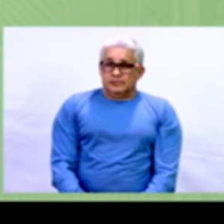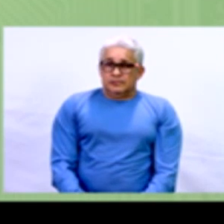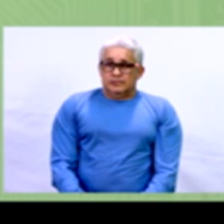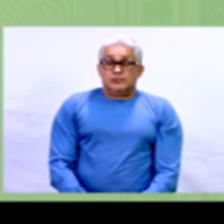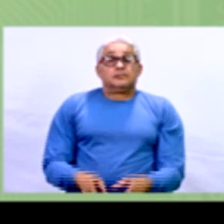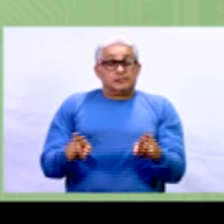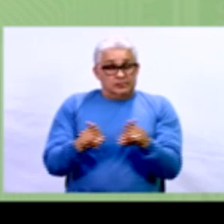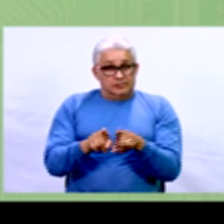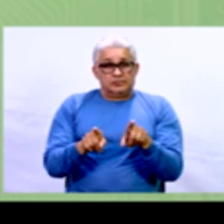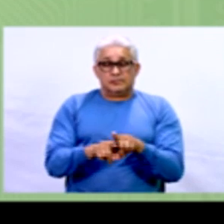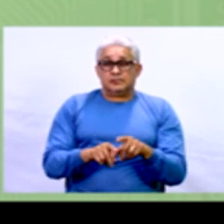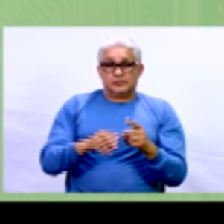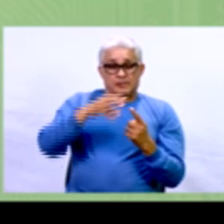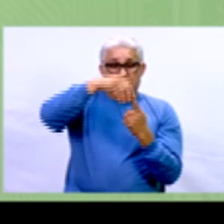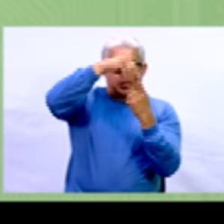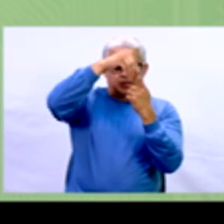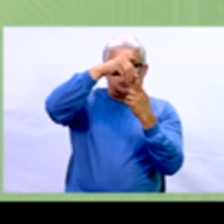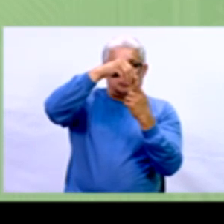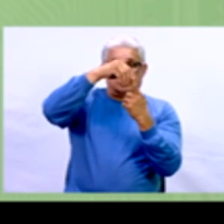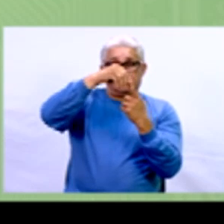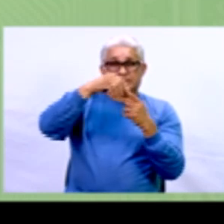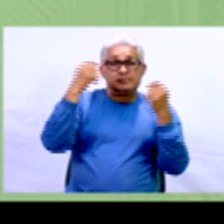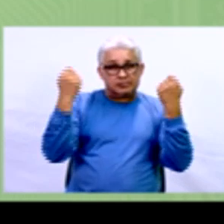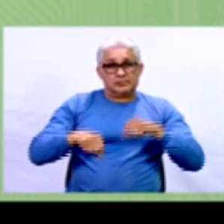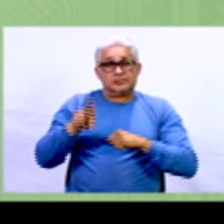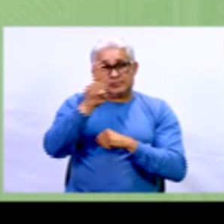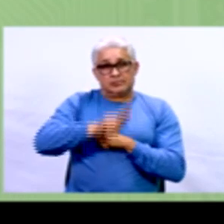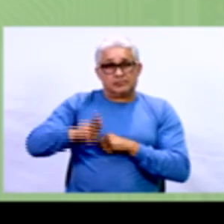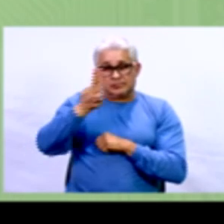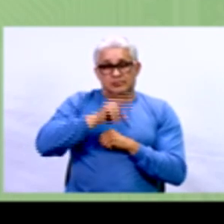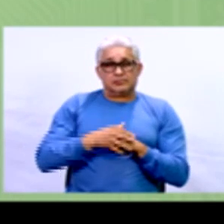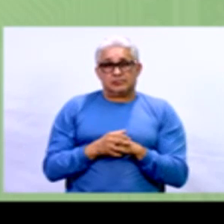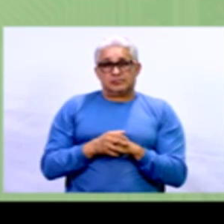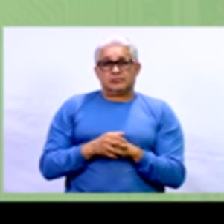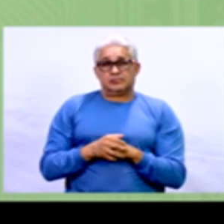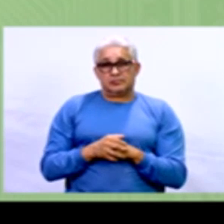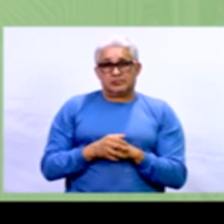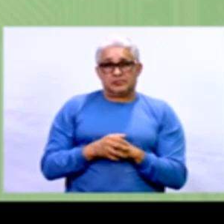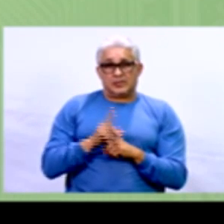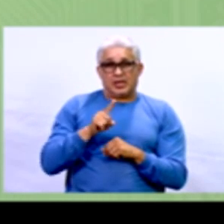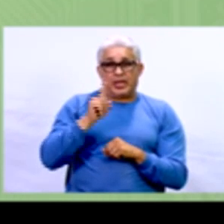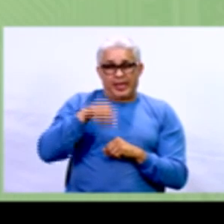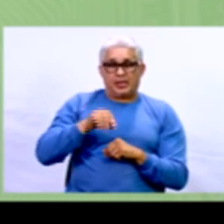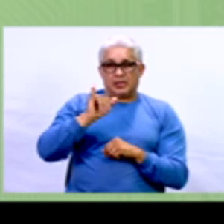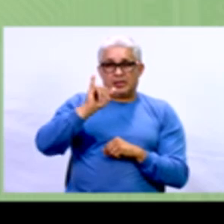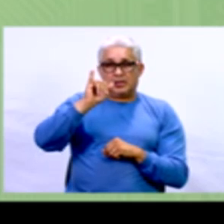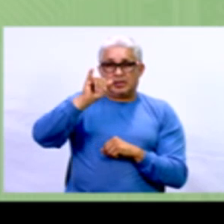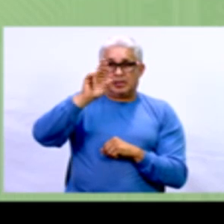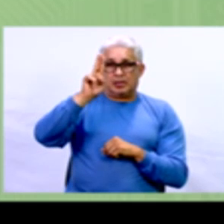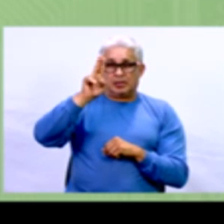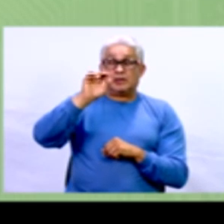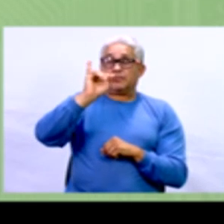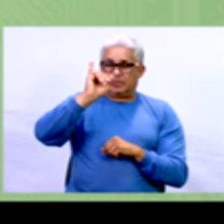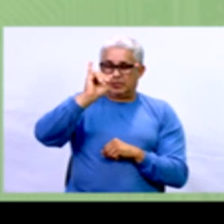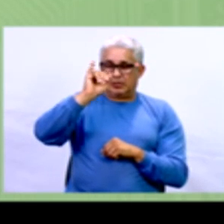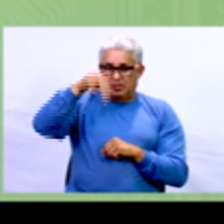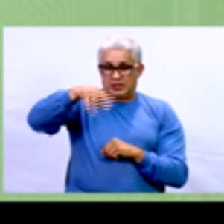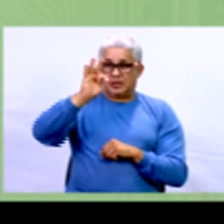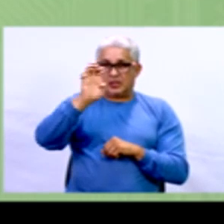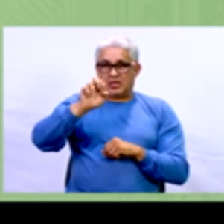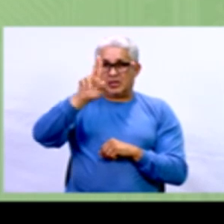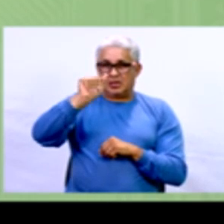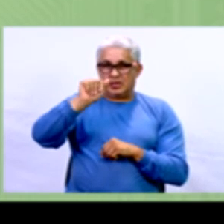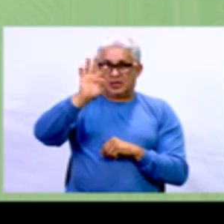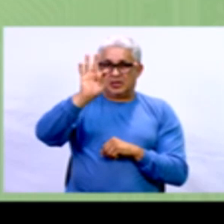Também vimos que o principal requisito para a utilização da multimídia é a interatividade. E vou acrescentar